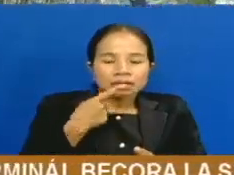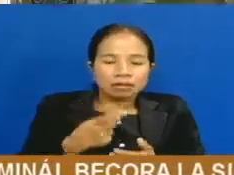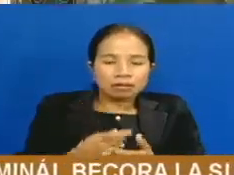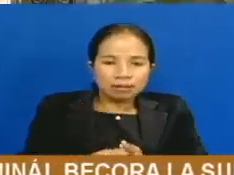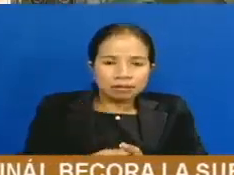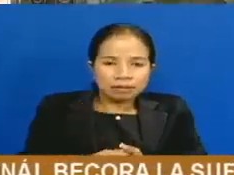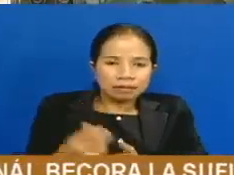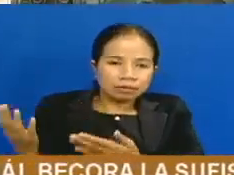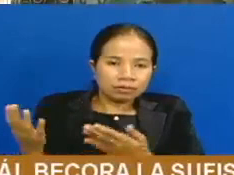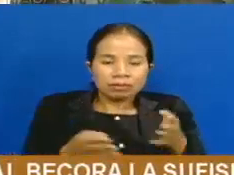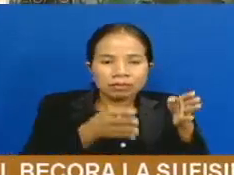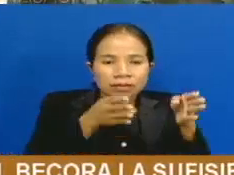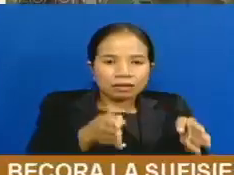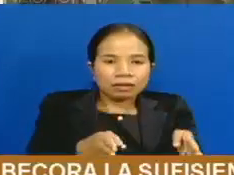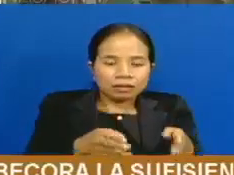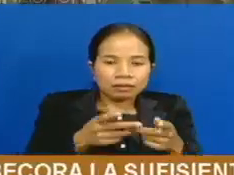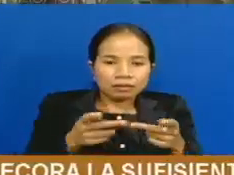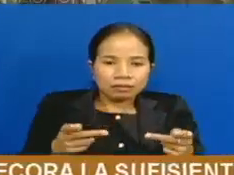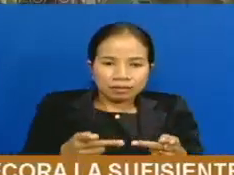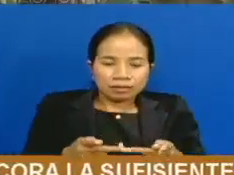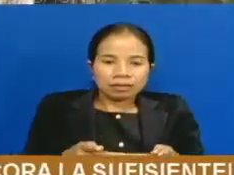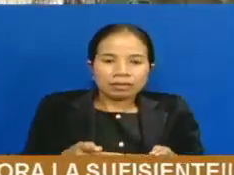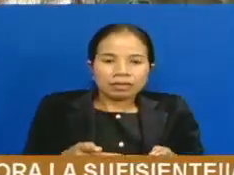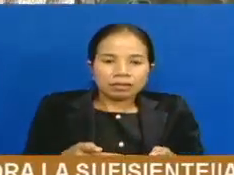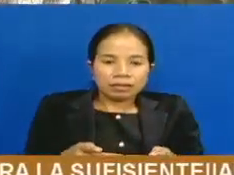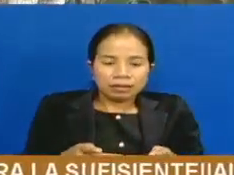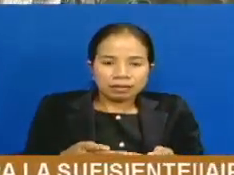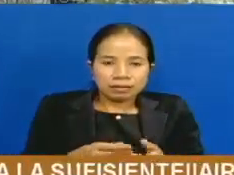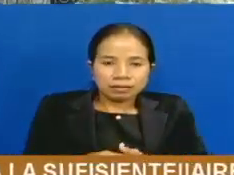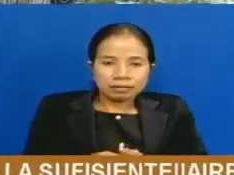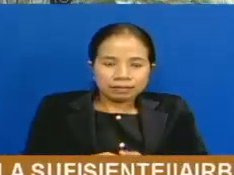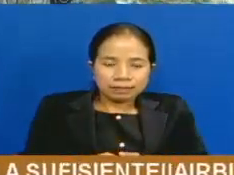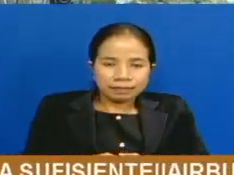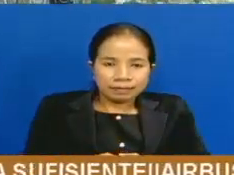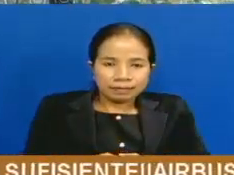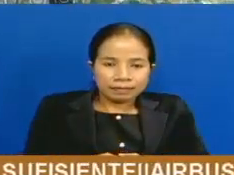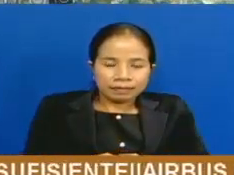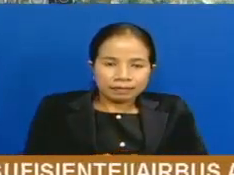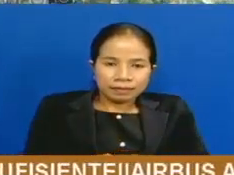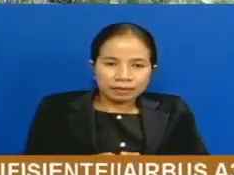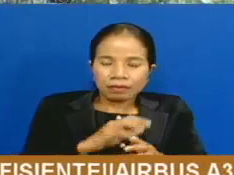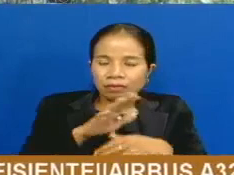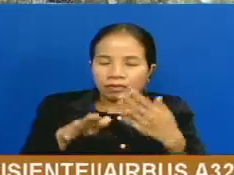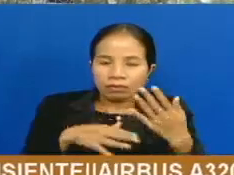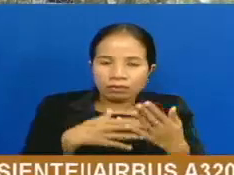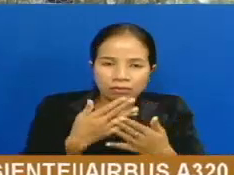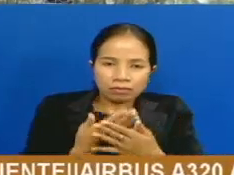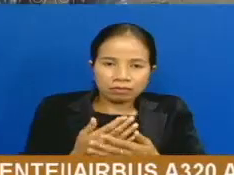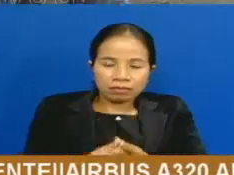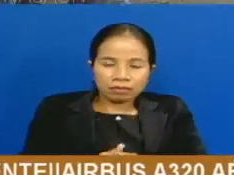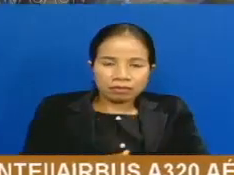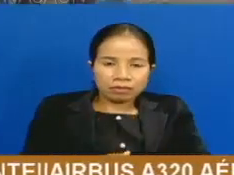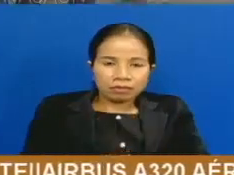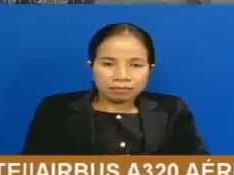Tavares rode halot e a fato em descansa icos. E telespectadores, rádio no televisão